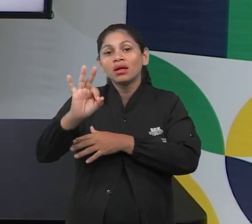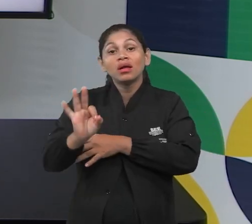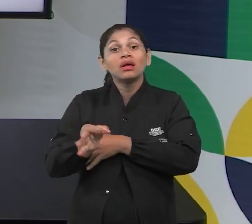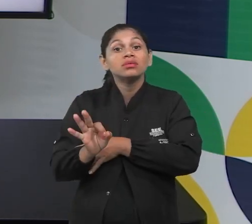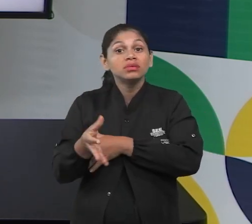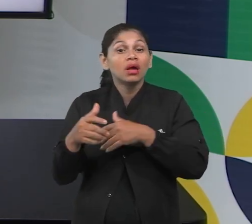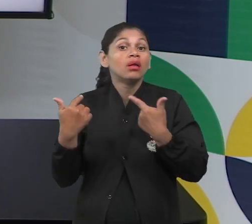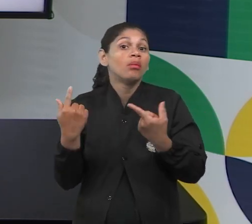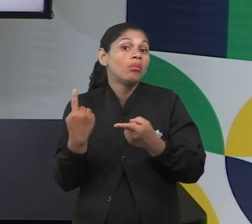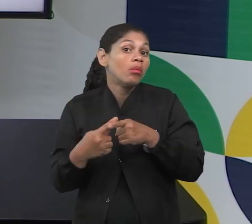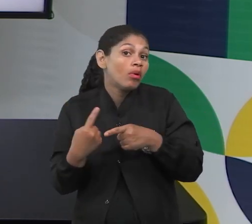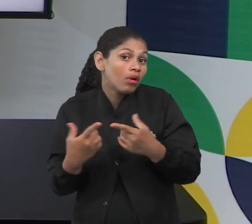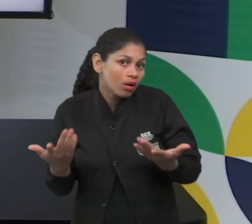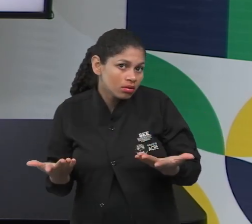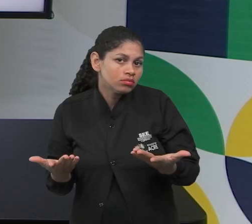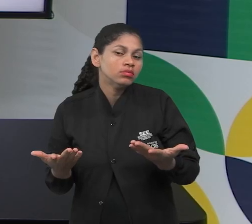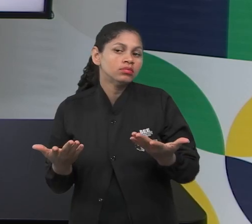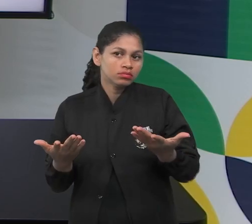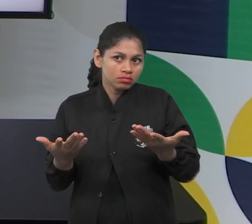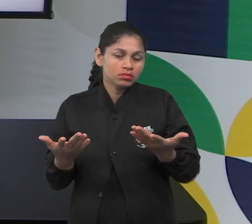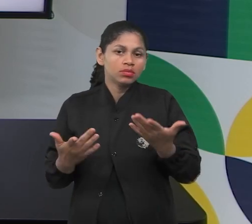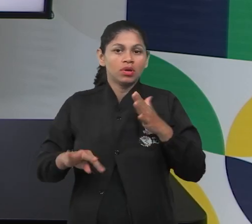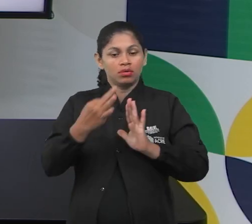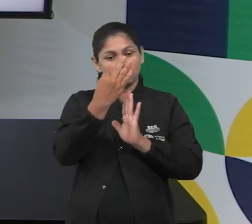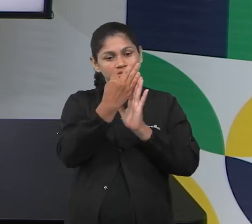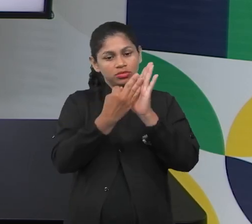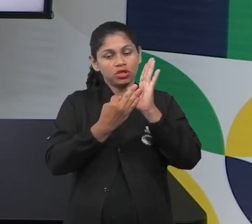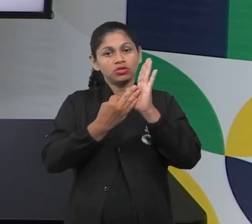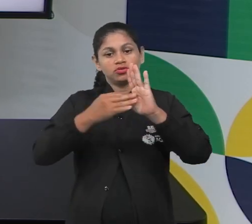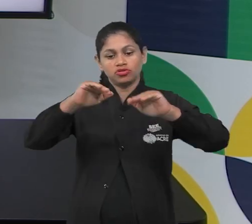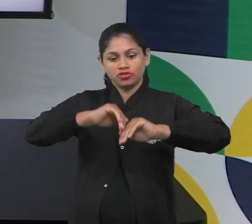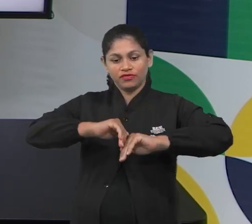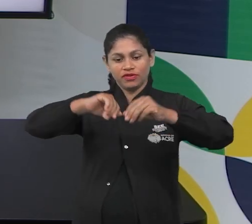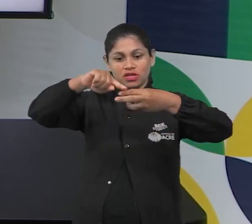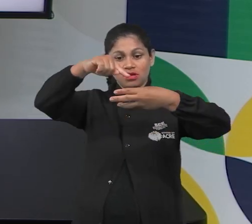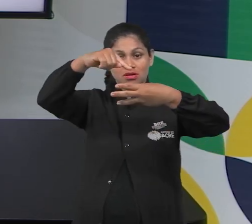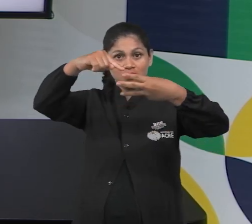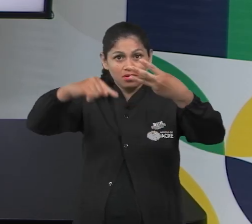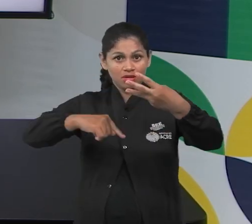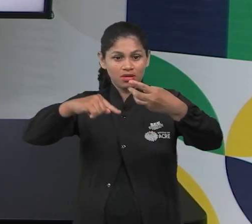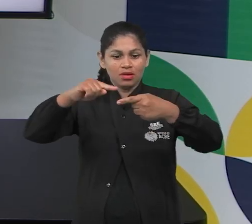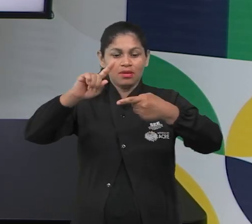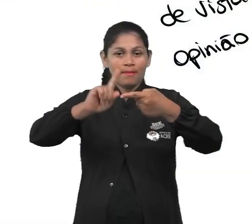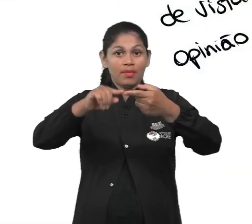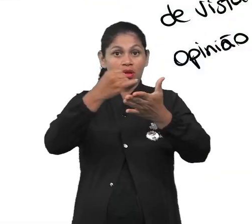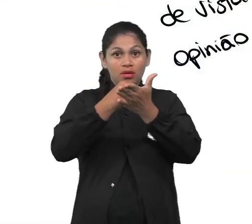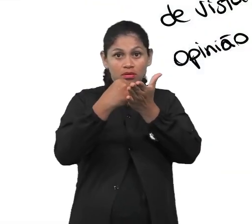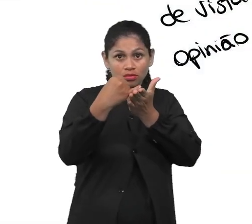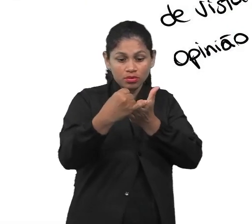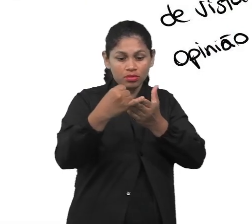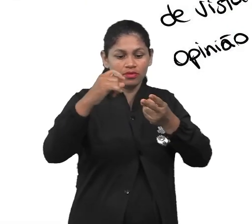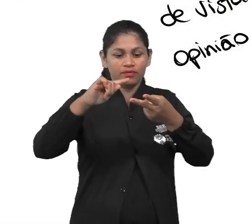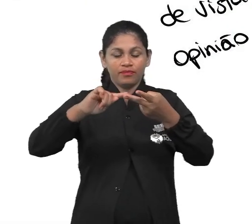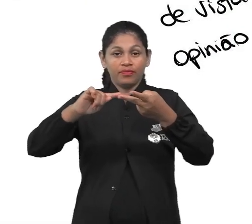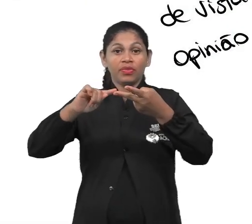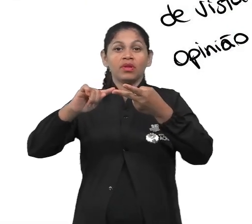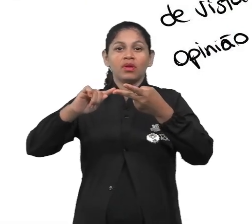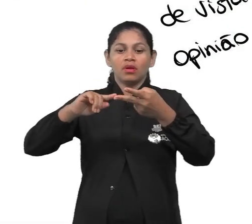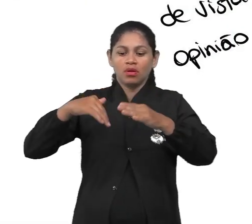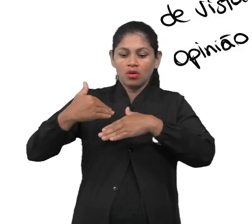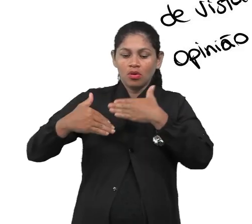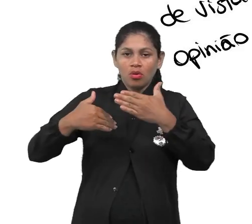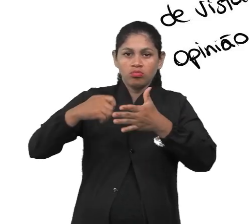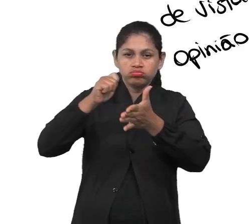estrutura base um texto que se divide em 3 partes: introdução, desenvolvimento e